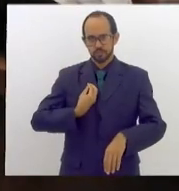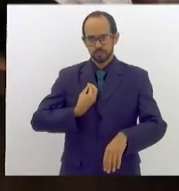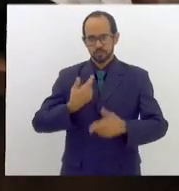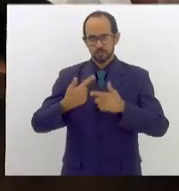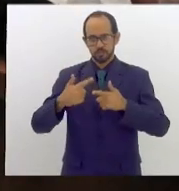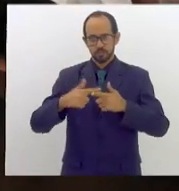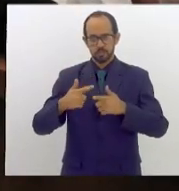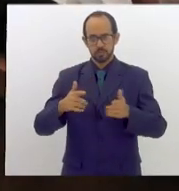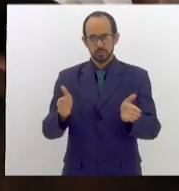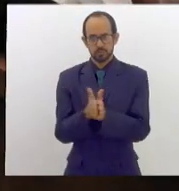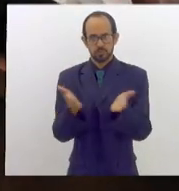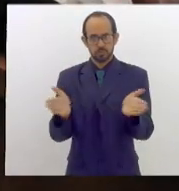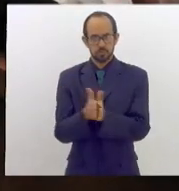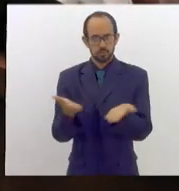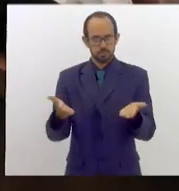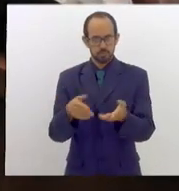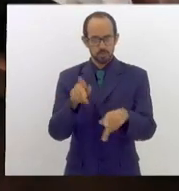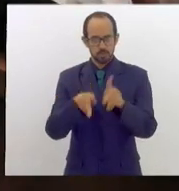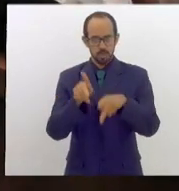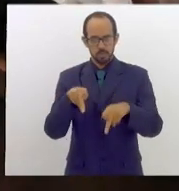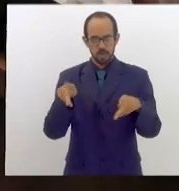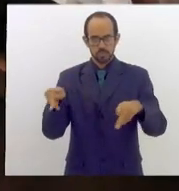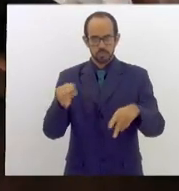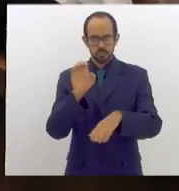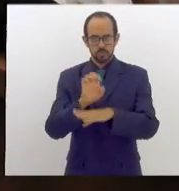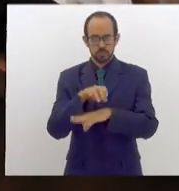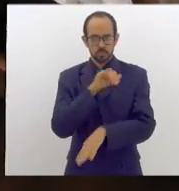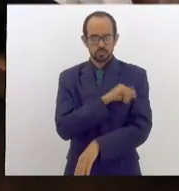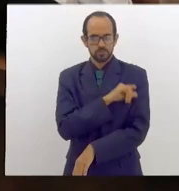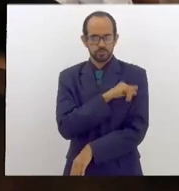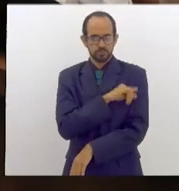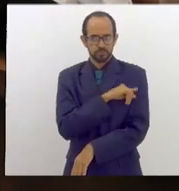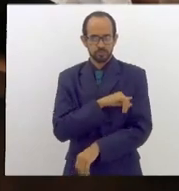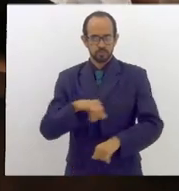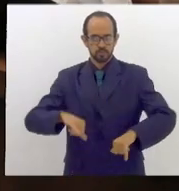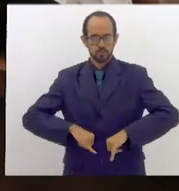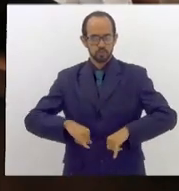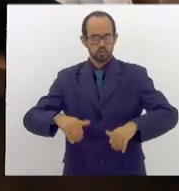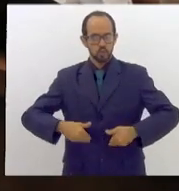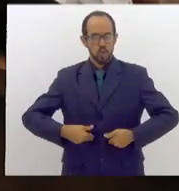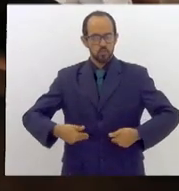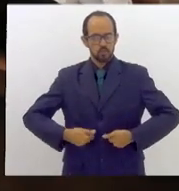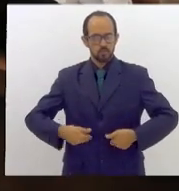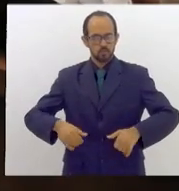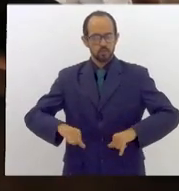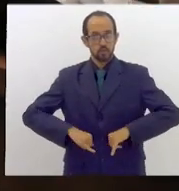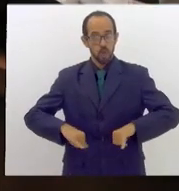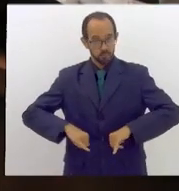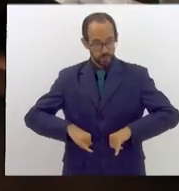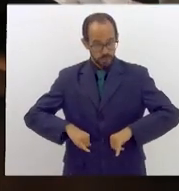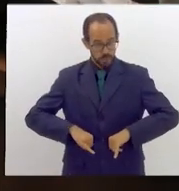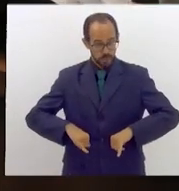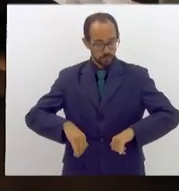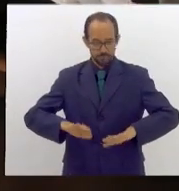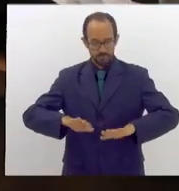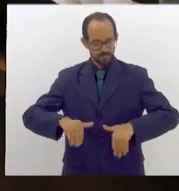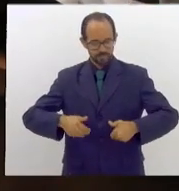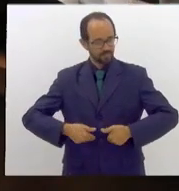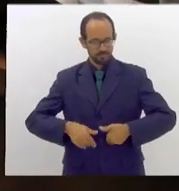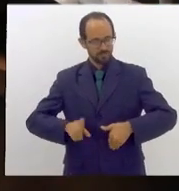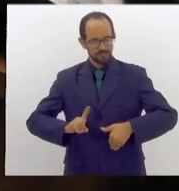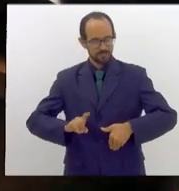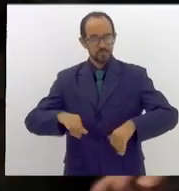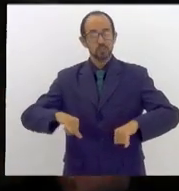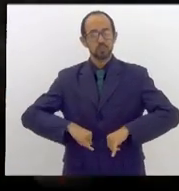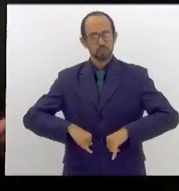pobreza onde a população do estado do Rio de Janeiro sofre muito com o processo de escassez como demonstrou o